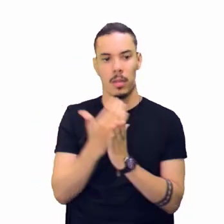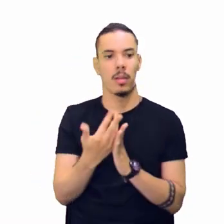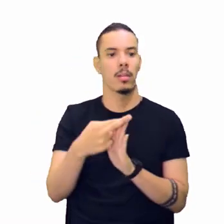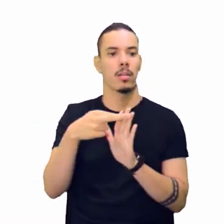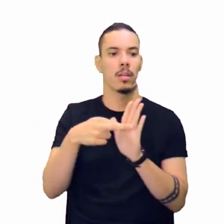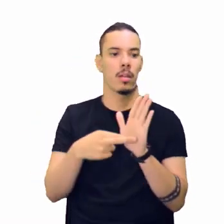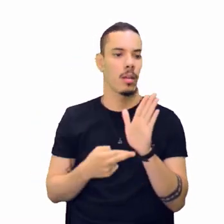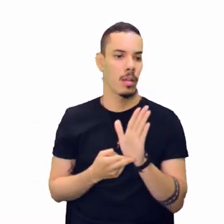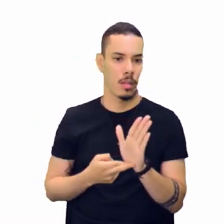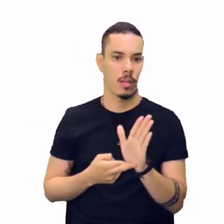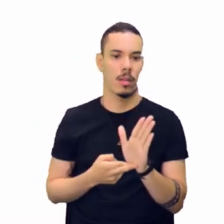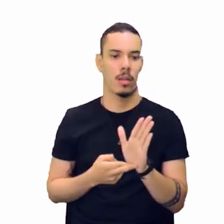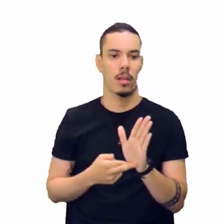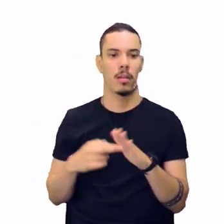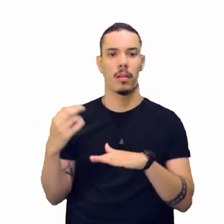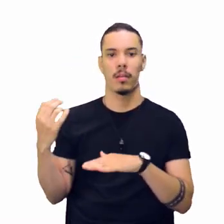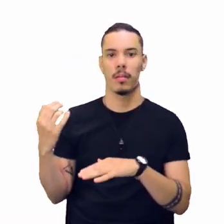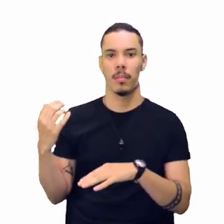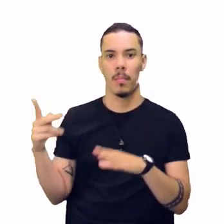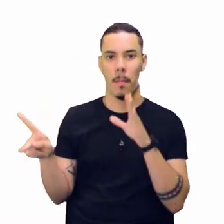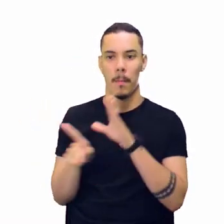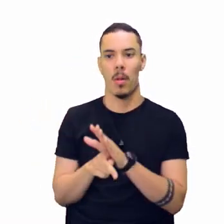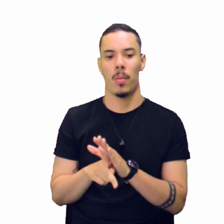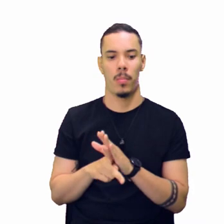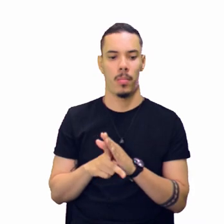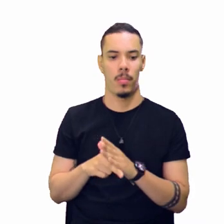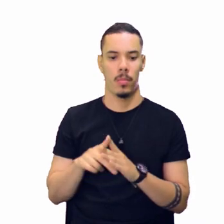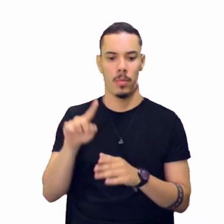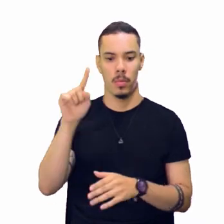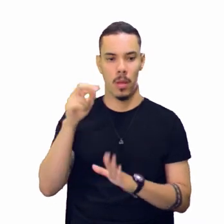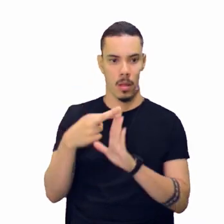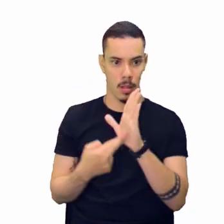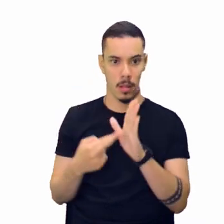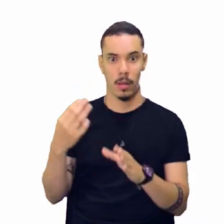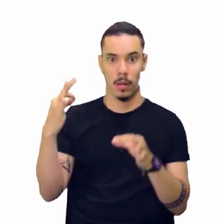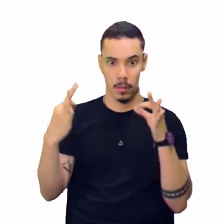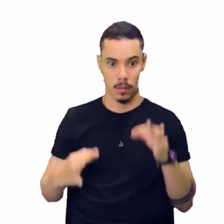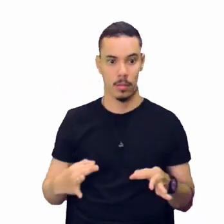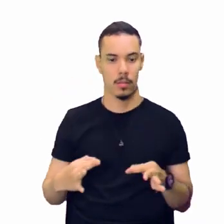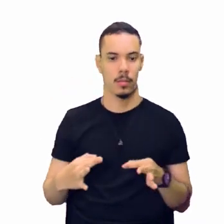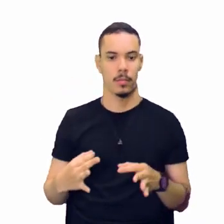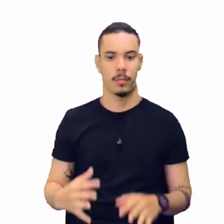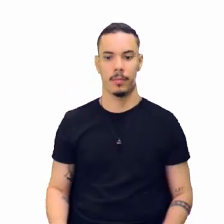mesma regra da norma culta de acentuação gráfica.